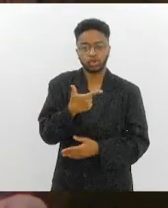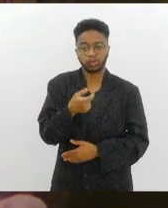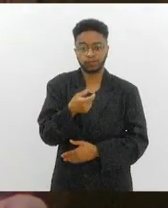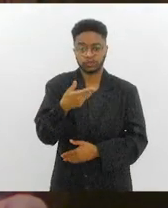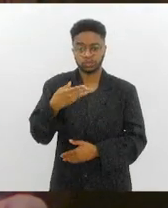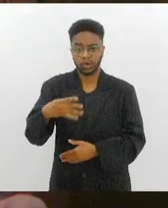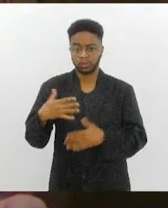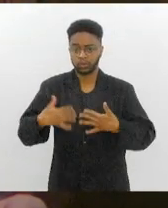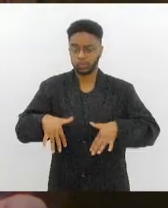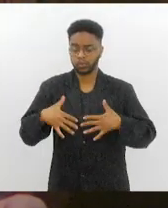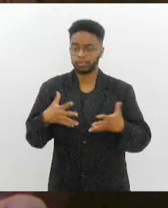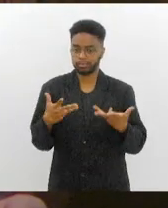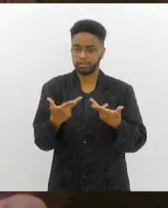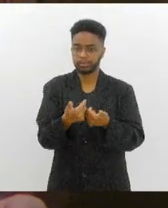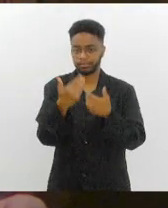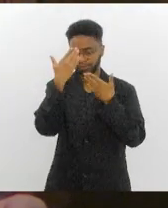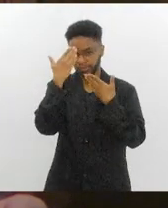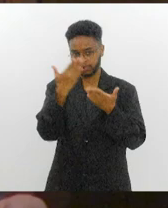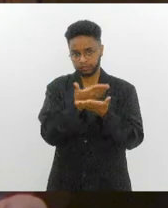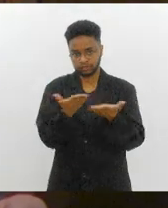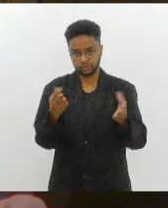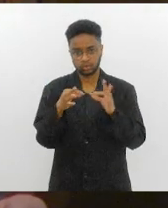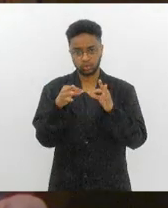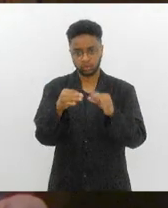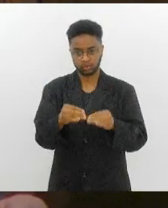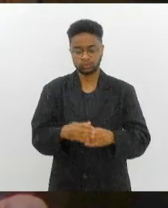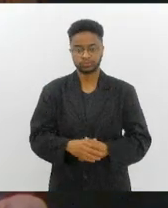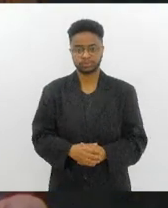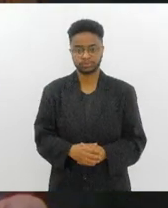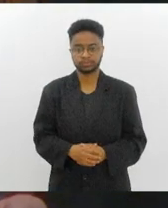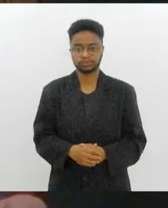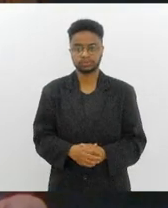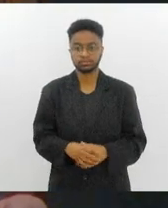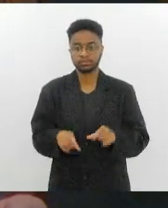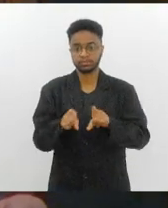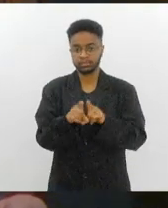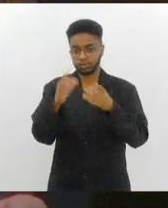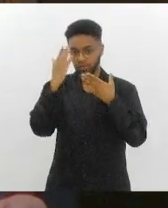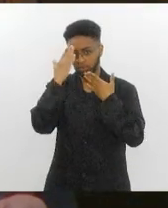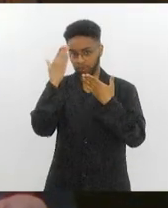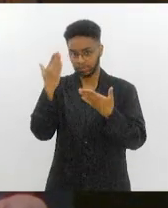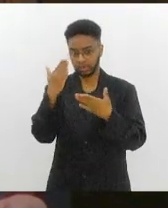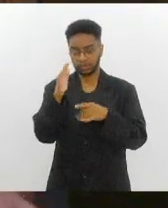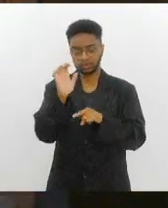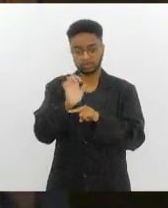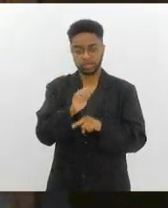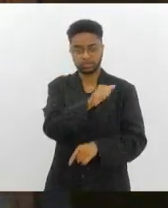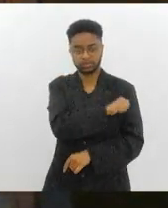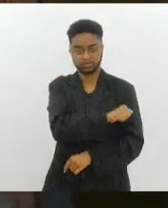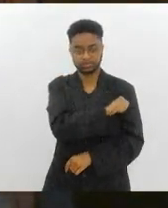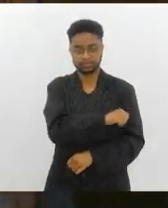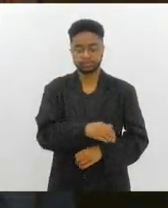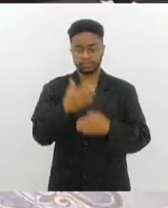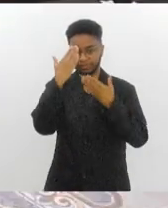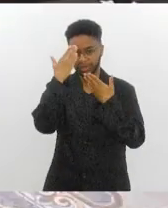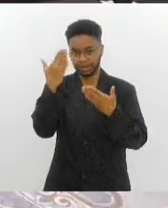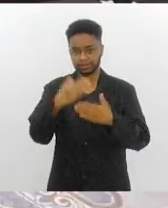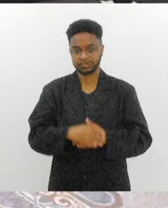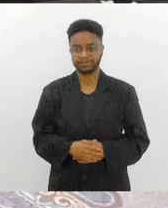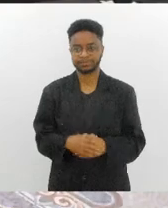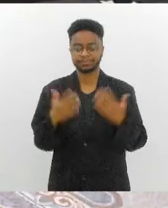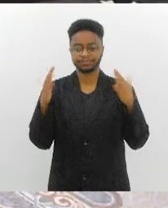sensacional. Muito obrigado a todos e todas, e muito obrigado ao Estado do Rio de Janeiro. Muito obrigado. Muito